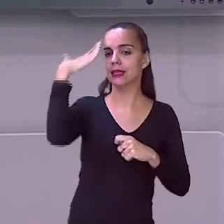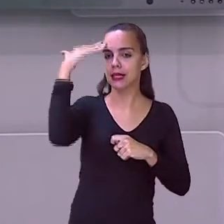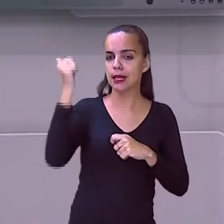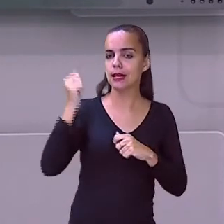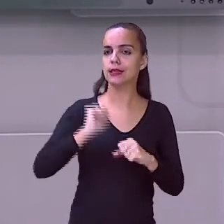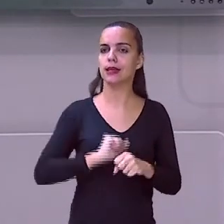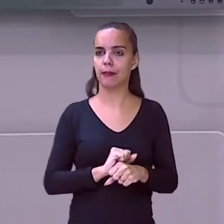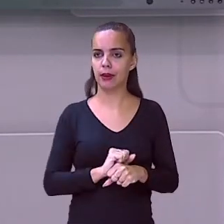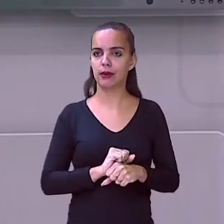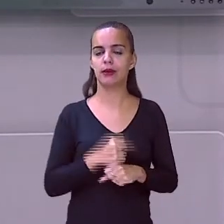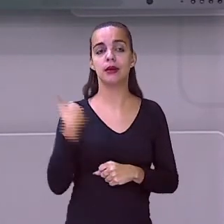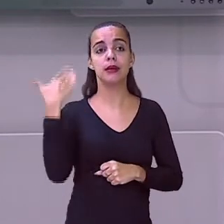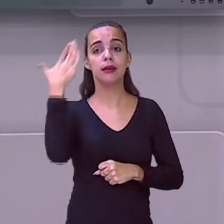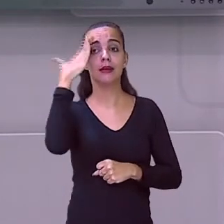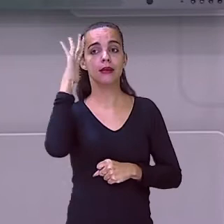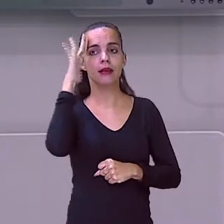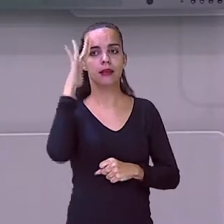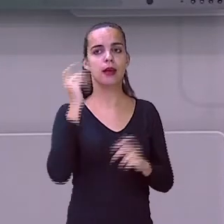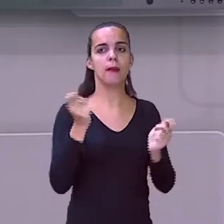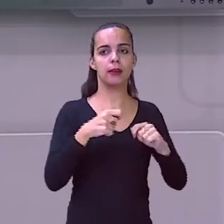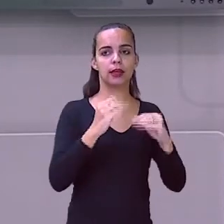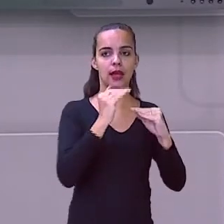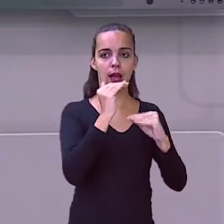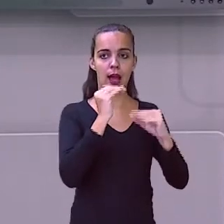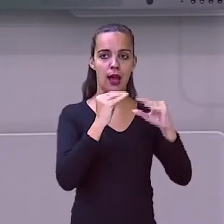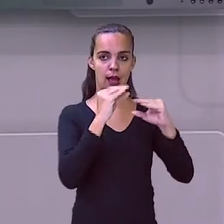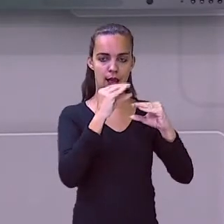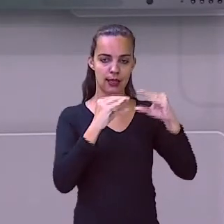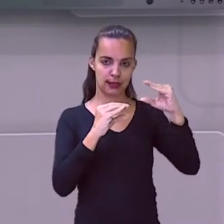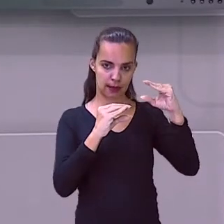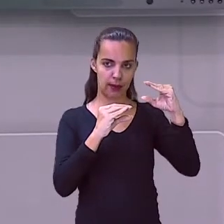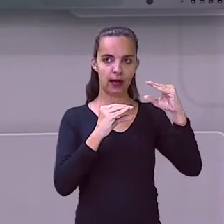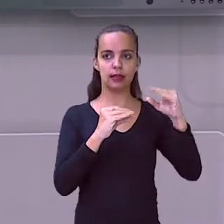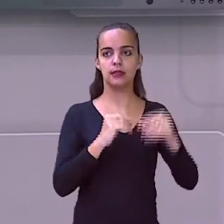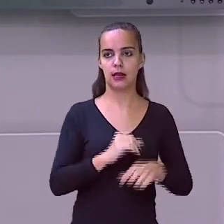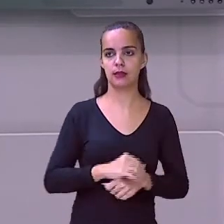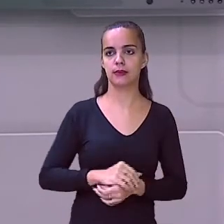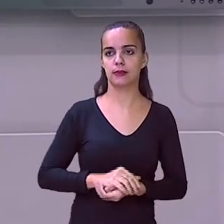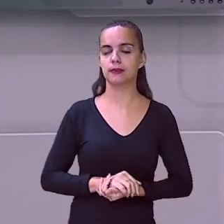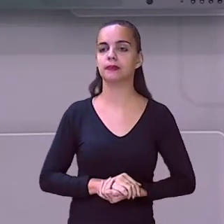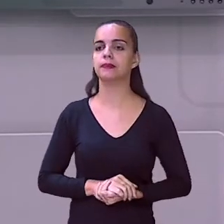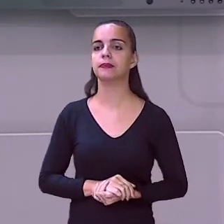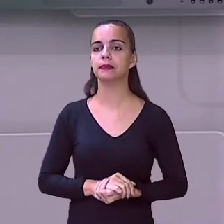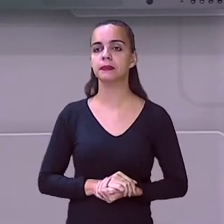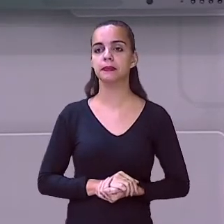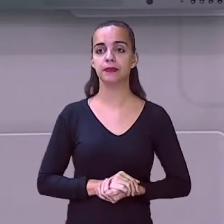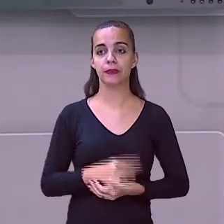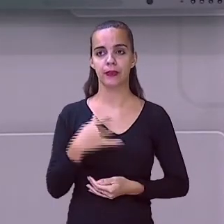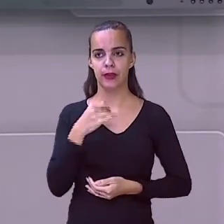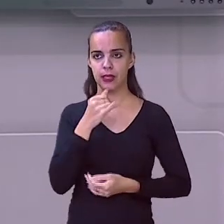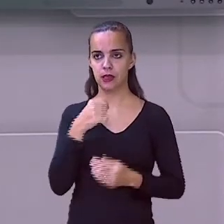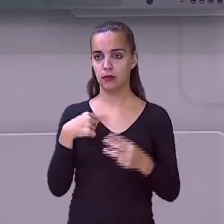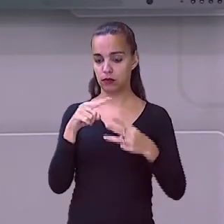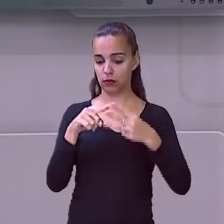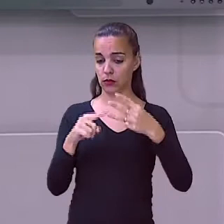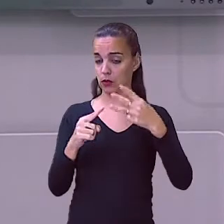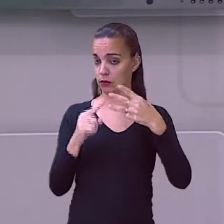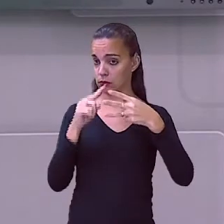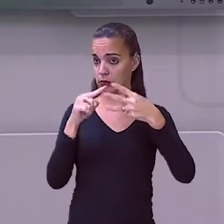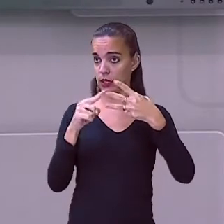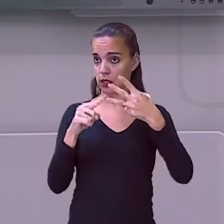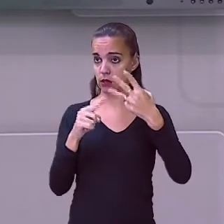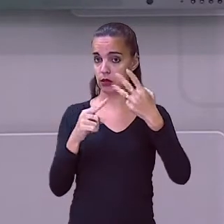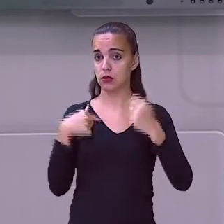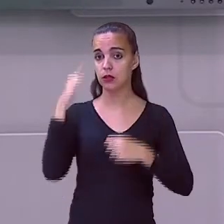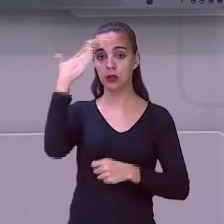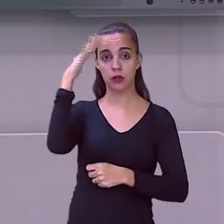a ser considerada quando eu vou separar componentes de mistura. Então, olha só, 3 questões